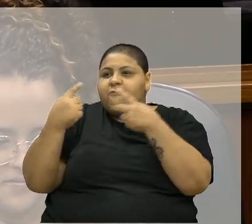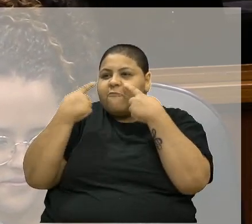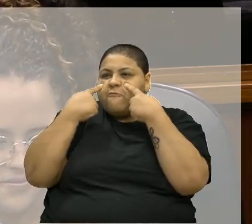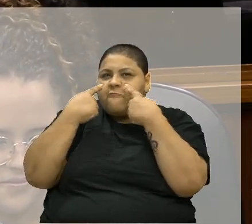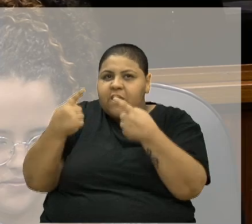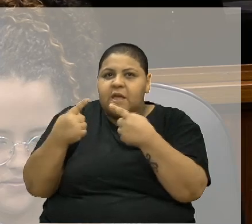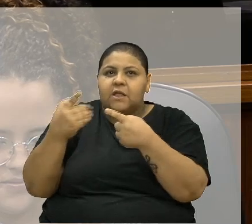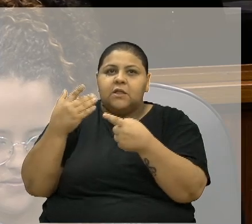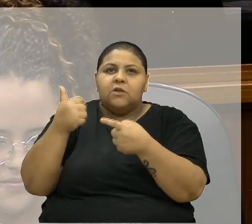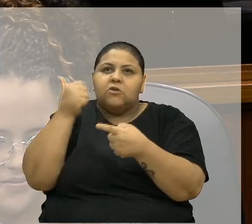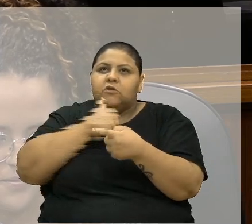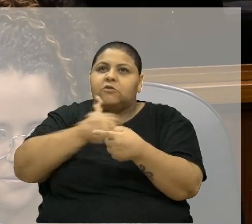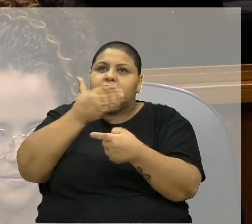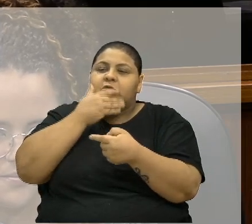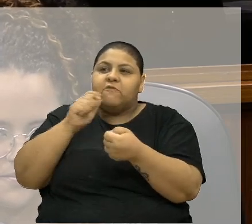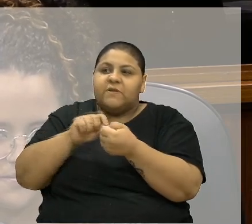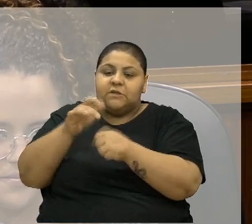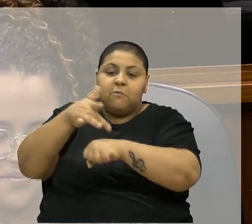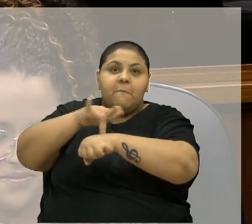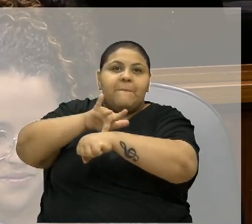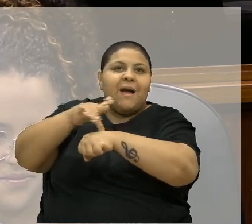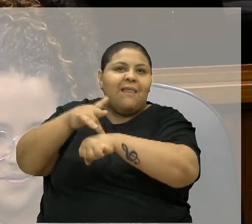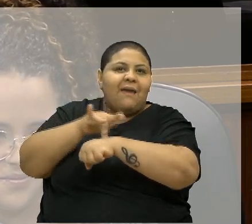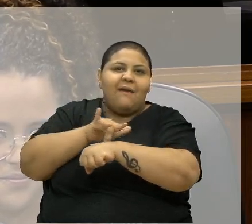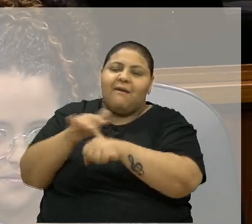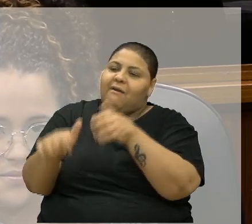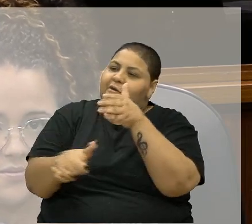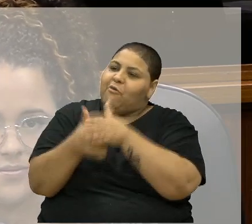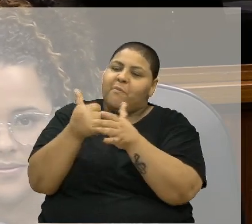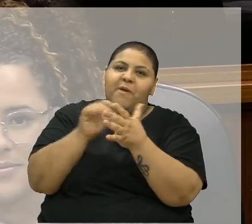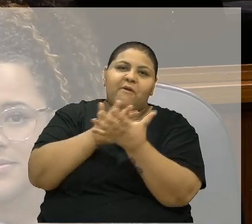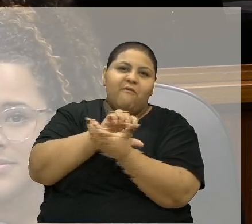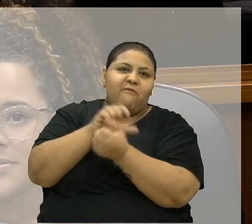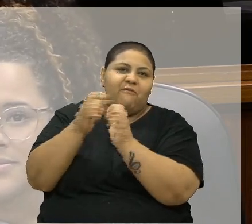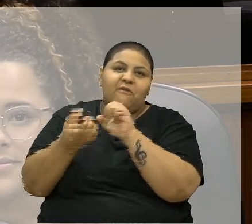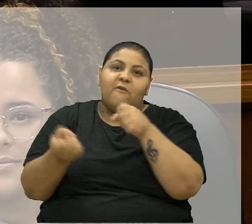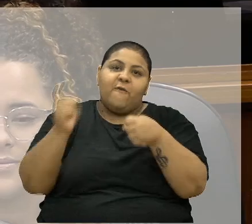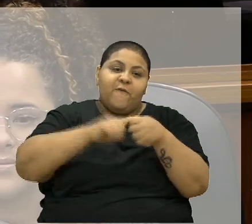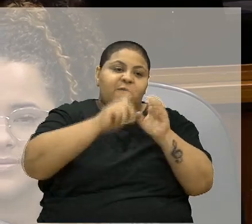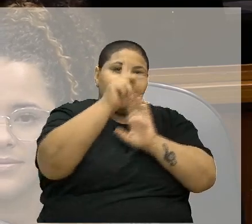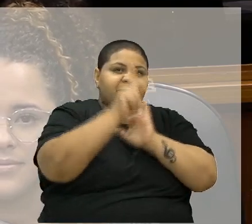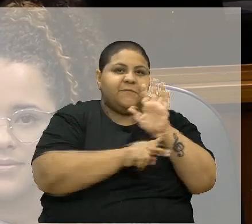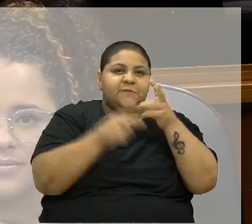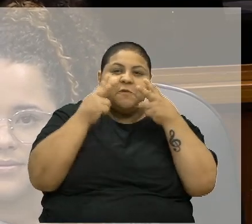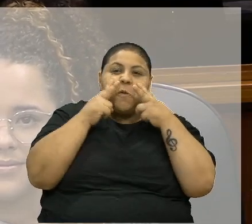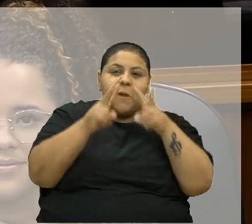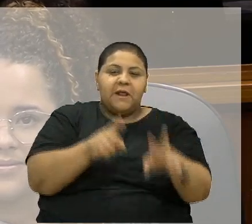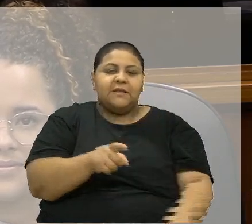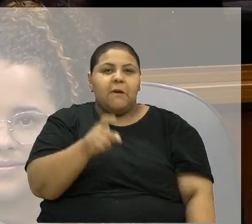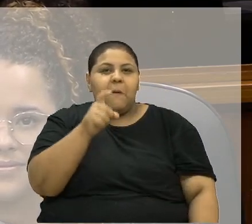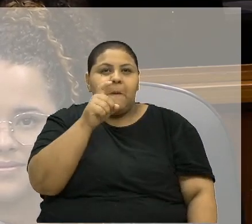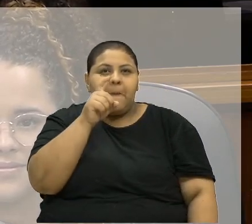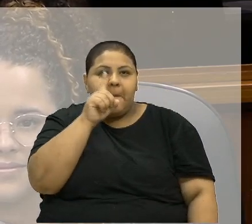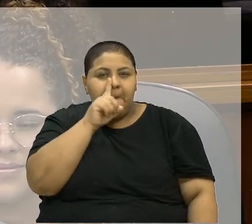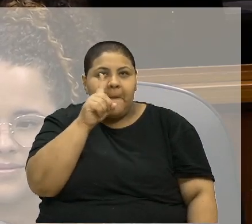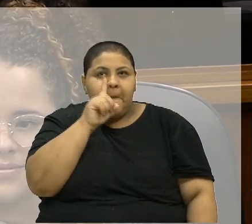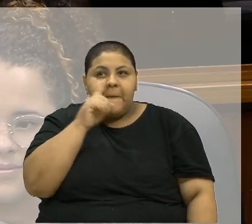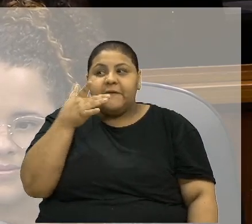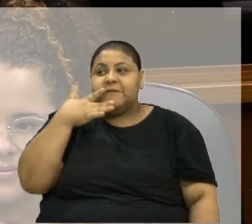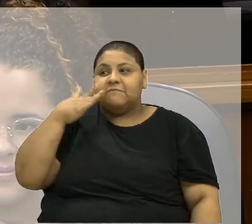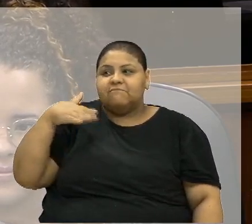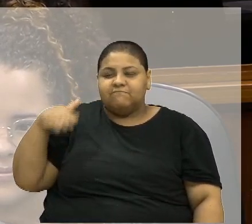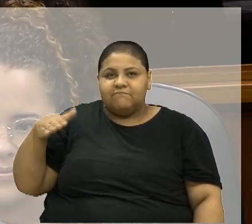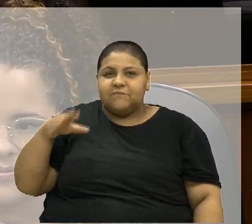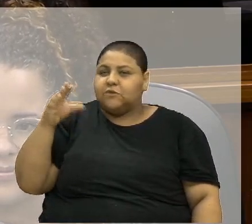e arte da melhor qualidade. Então, o retorno desse projeto está no olhar aí da mãe e dessas crianças,